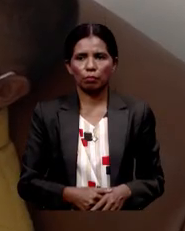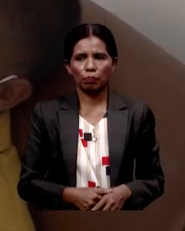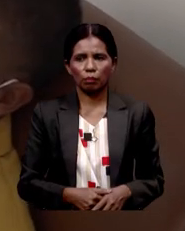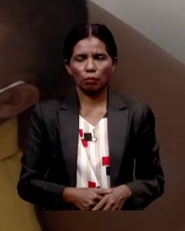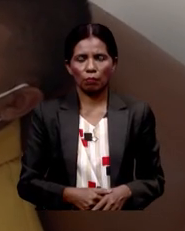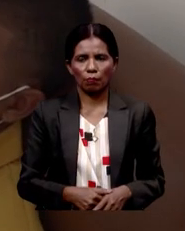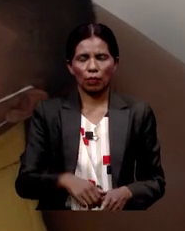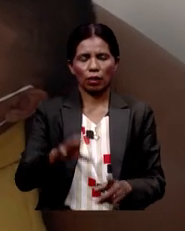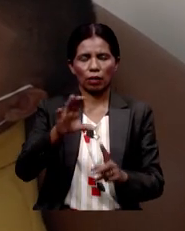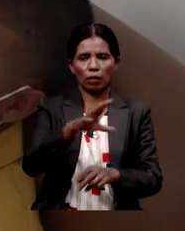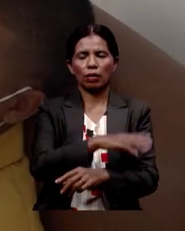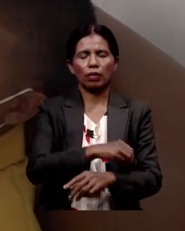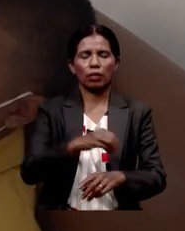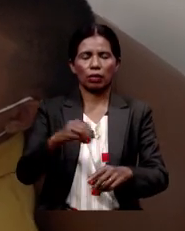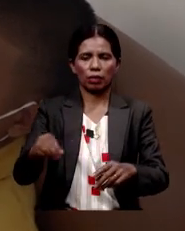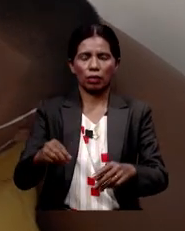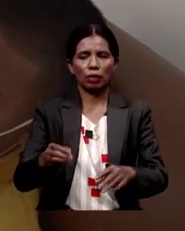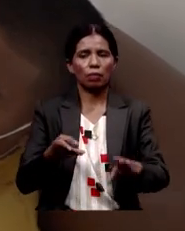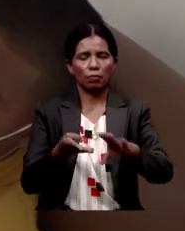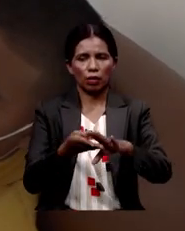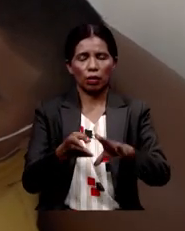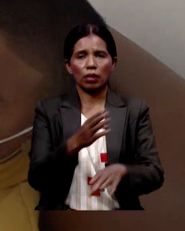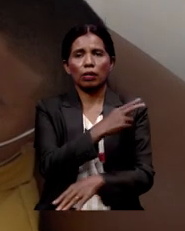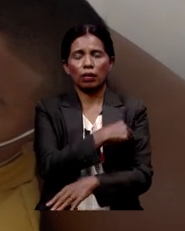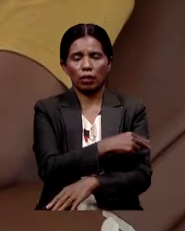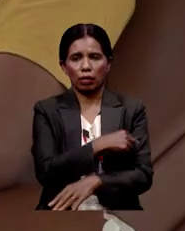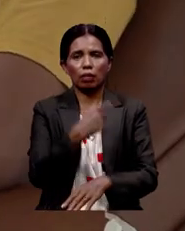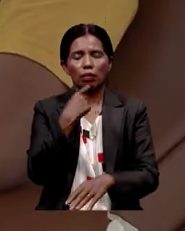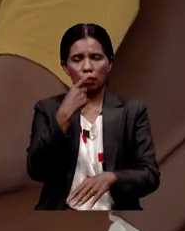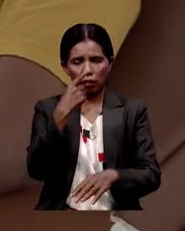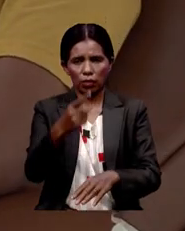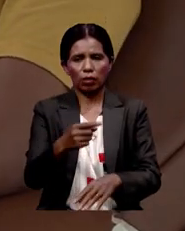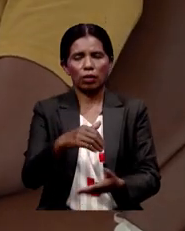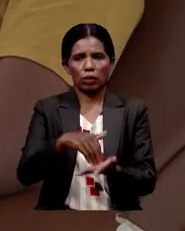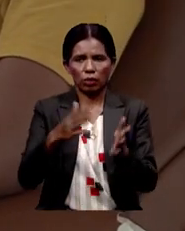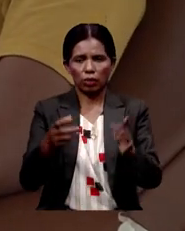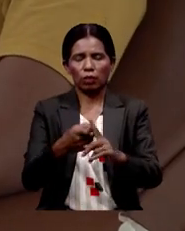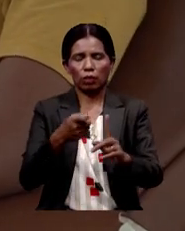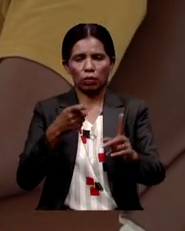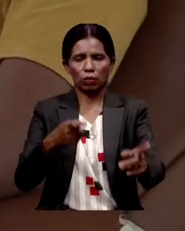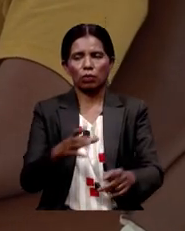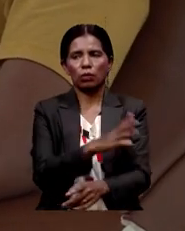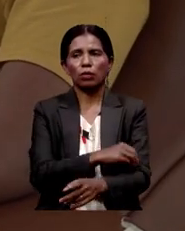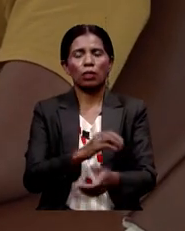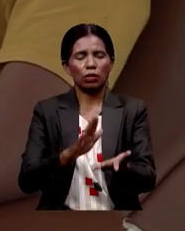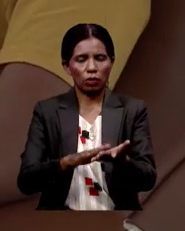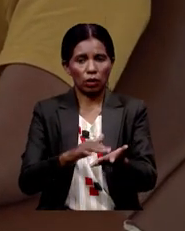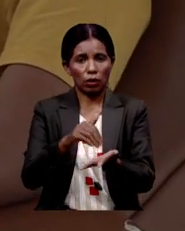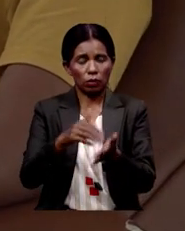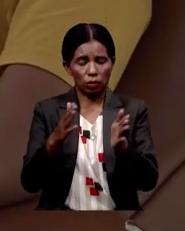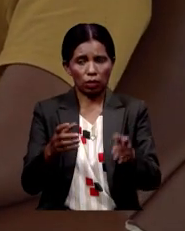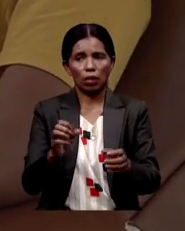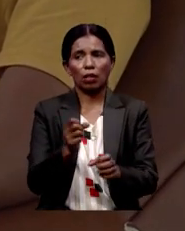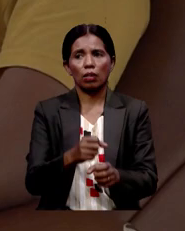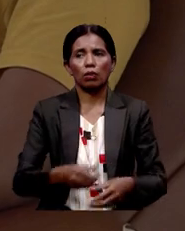Chefe Departamento Banco de Sangue Hospital Nacional Guido Valadares Hateten, estudante Sira Husi Dom Bosco segunda né, halo